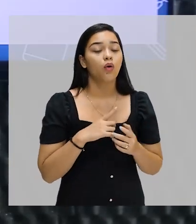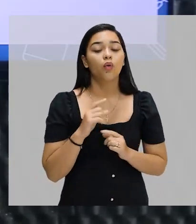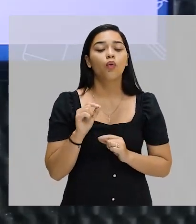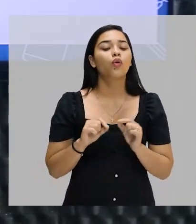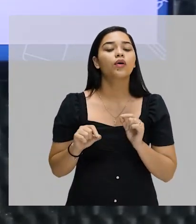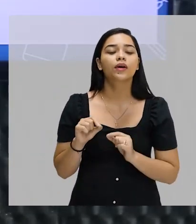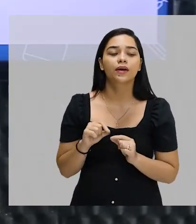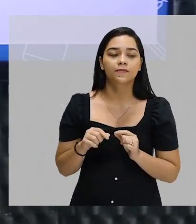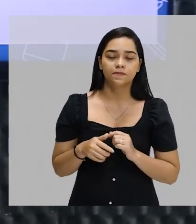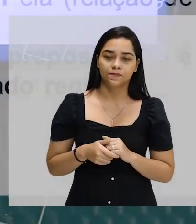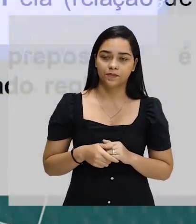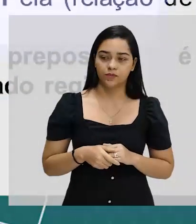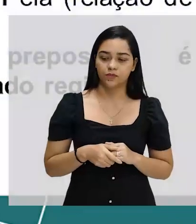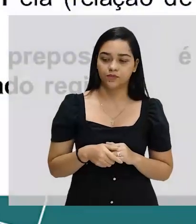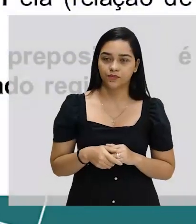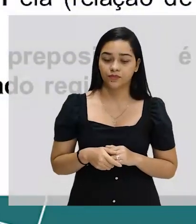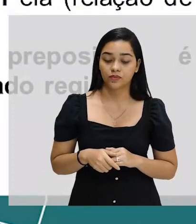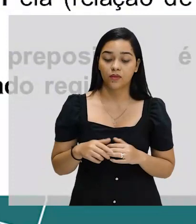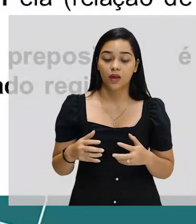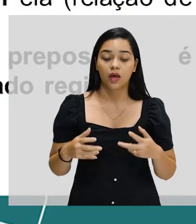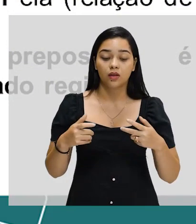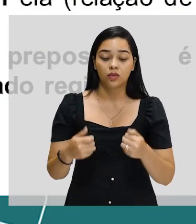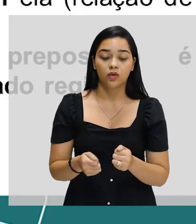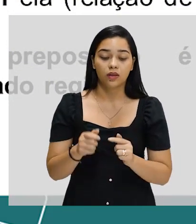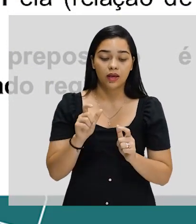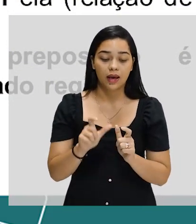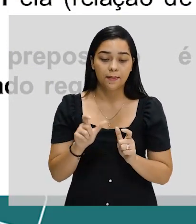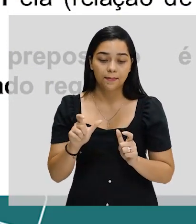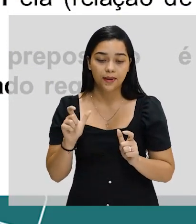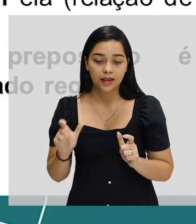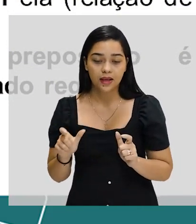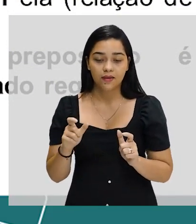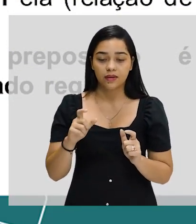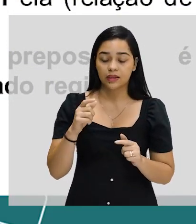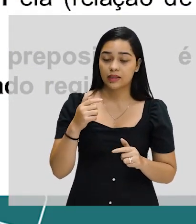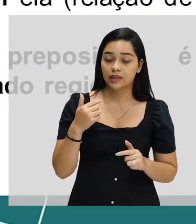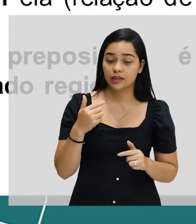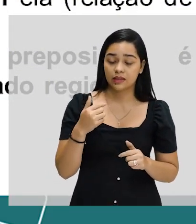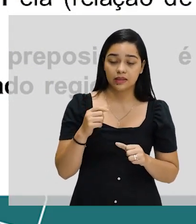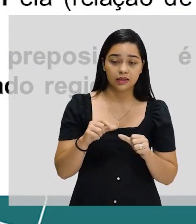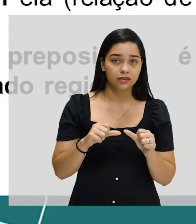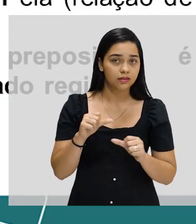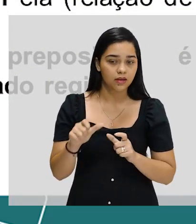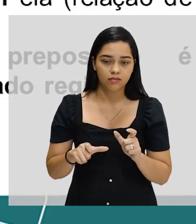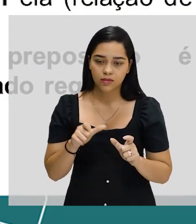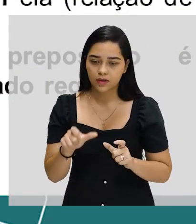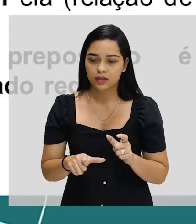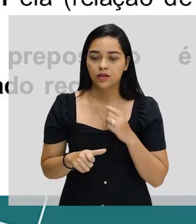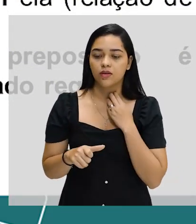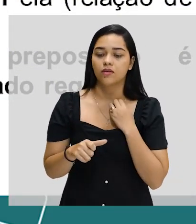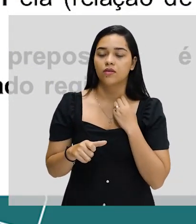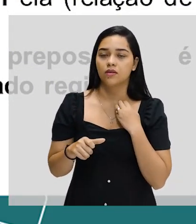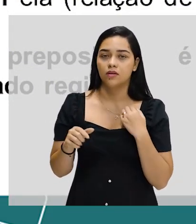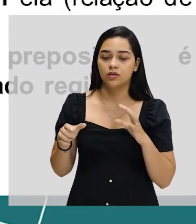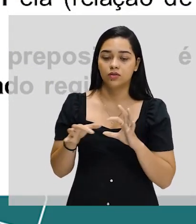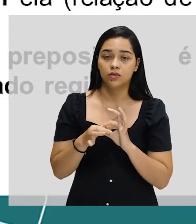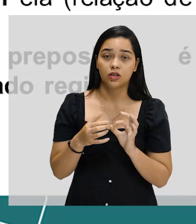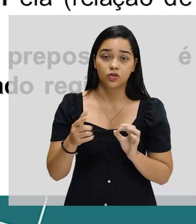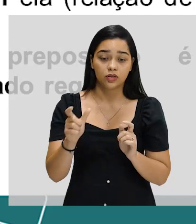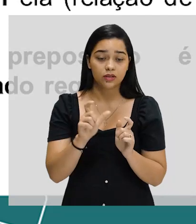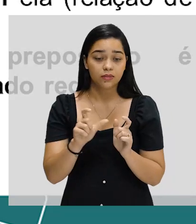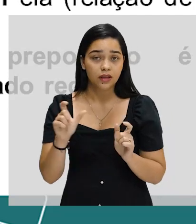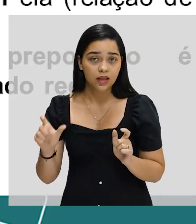é? É toda palavra invariável que liga. As conjunções também ligam,